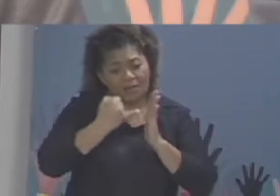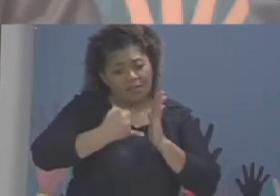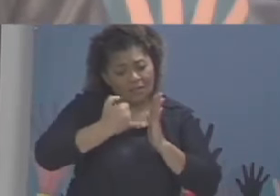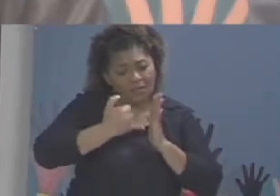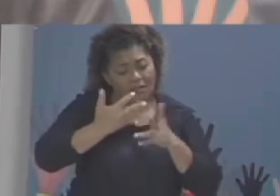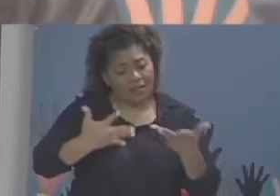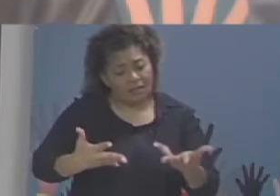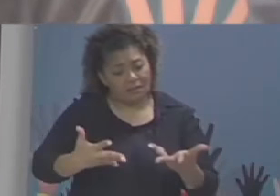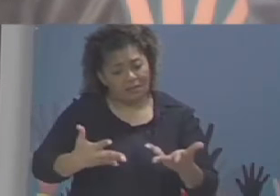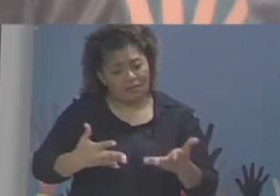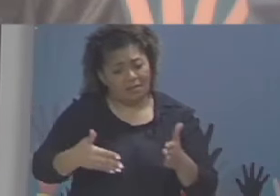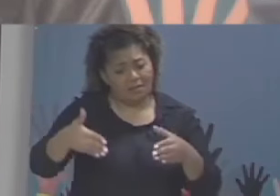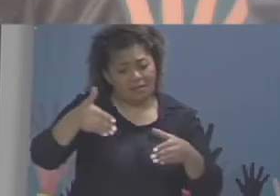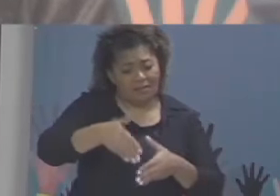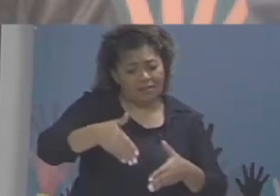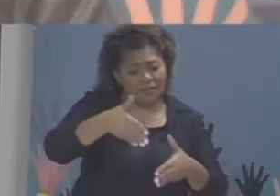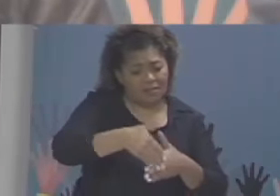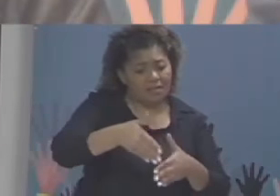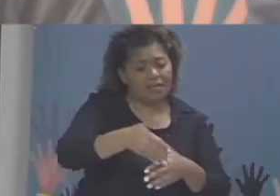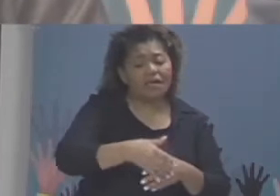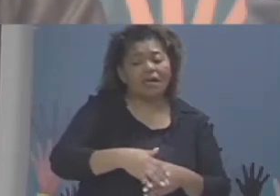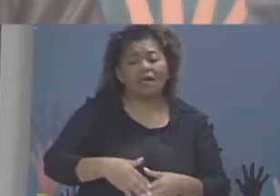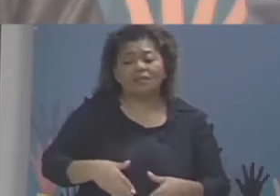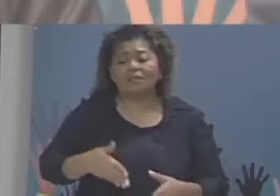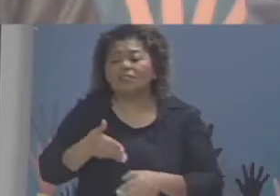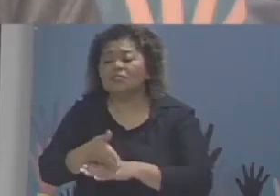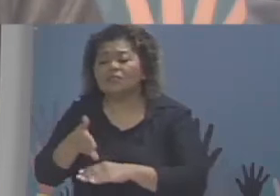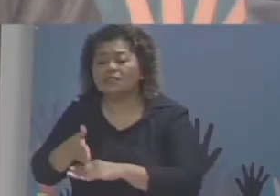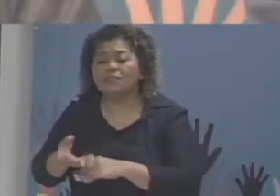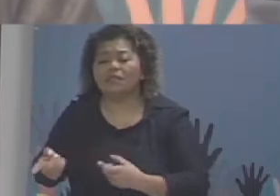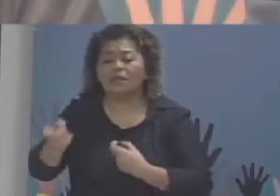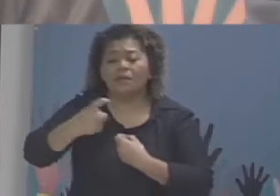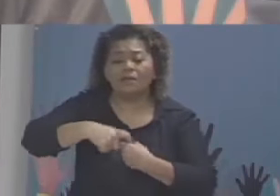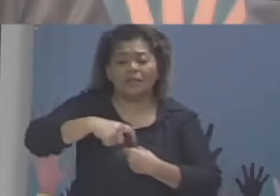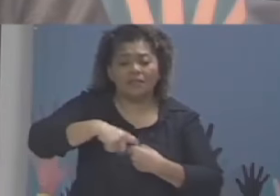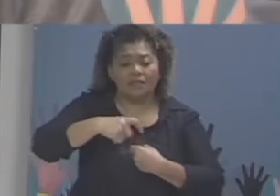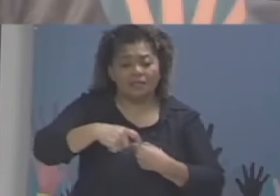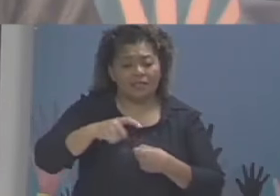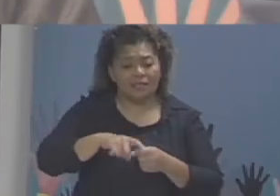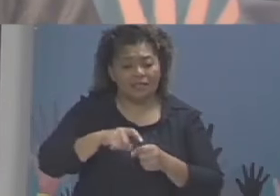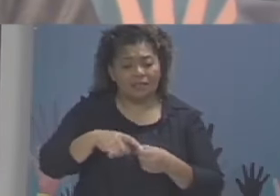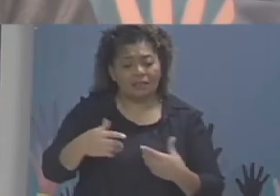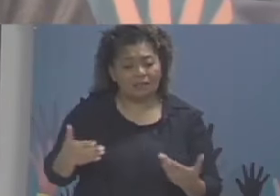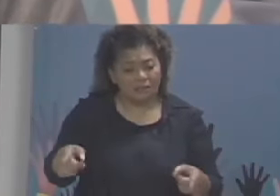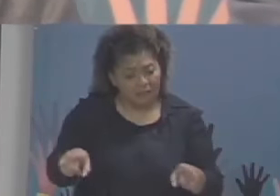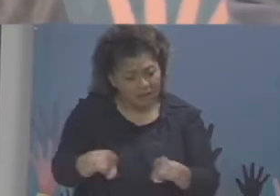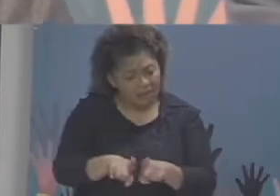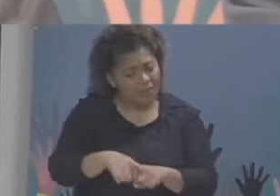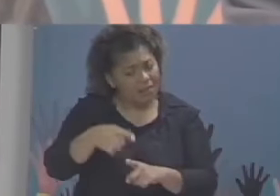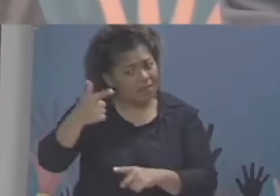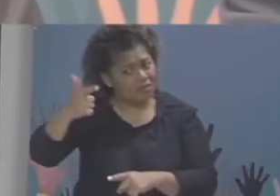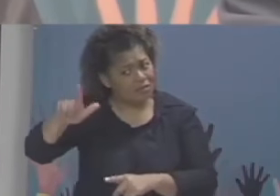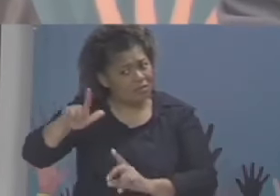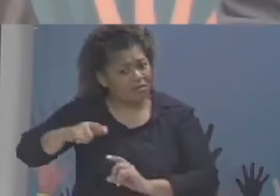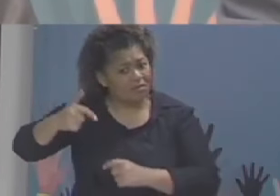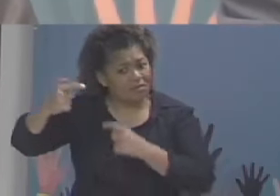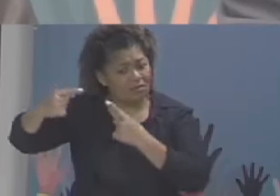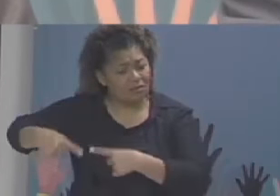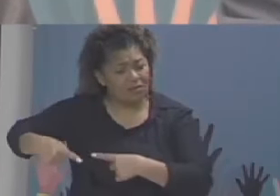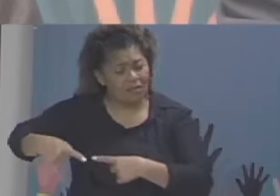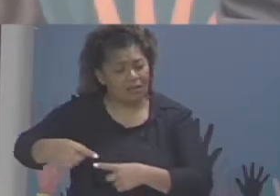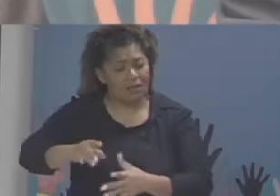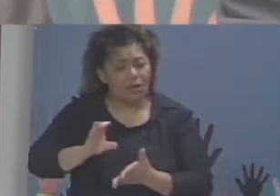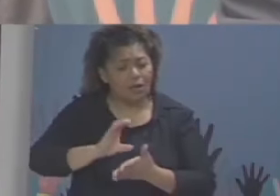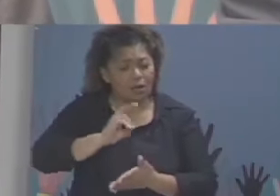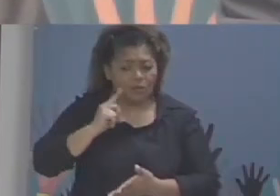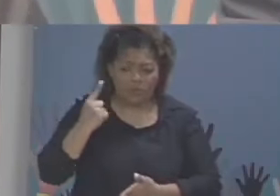as entidades, em parceria, inclusive, com aquelas entidades que têm a gestão que, na mão da oposição. Nós, no atual plenário do Conselho Federal de